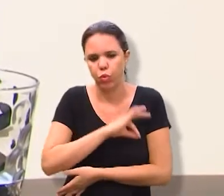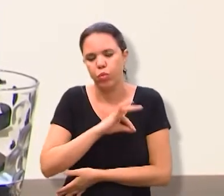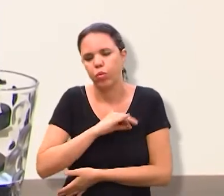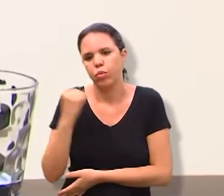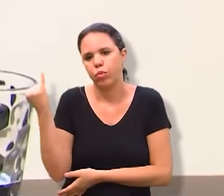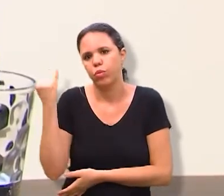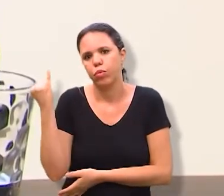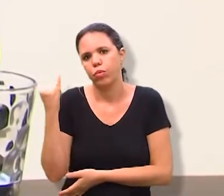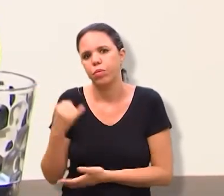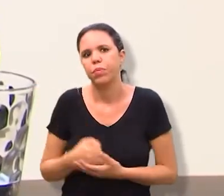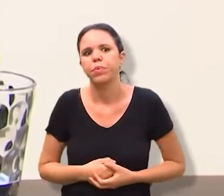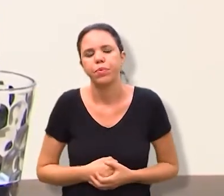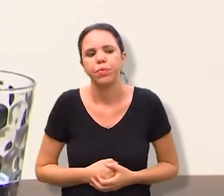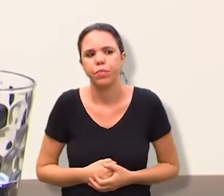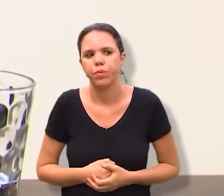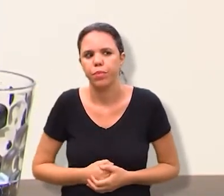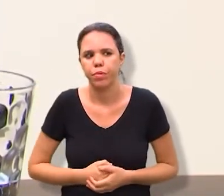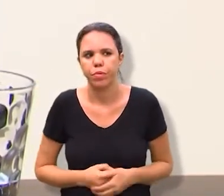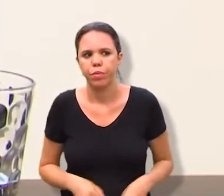financeiro. Então é muito importante